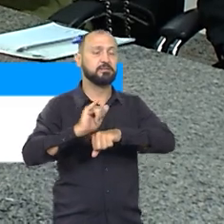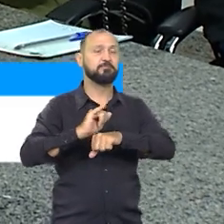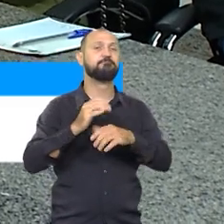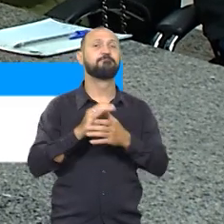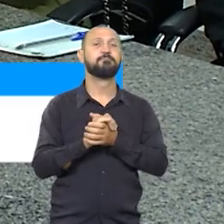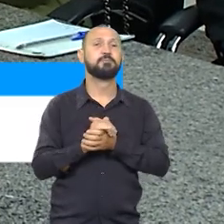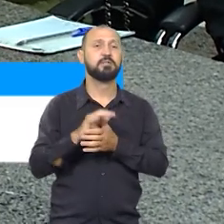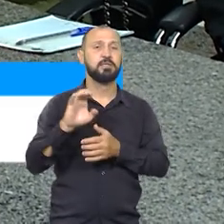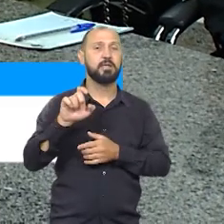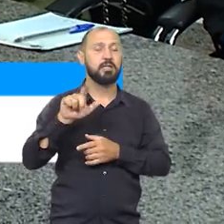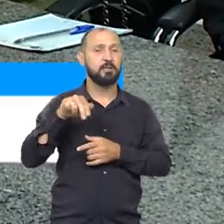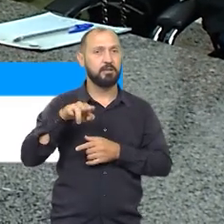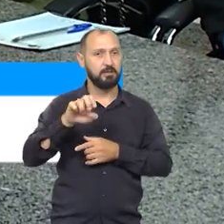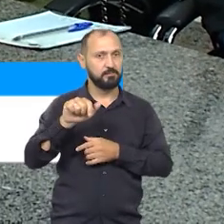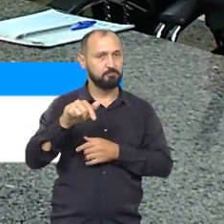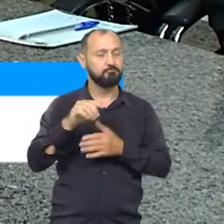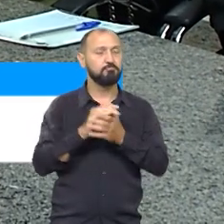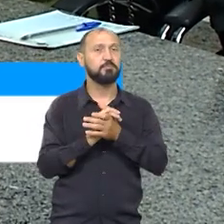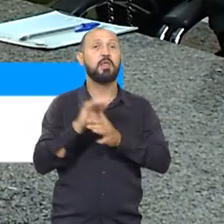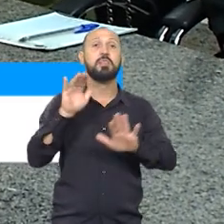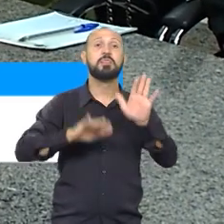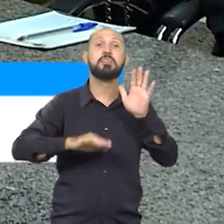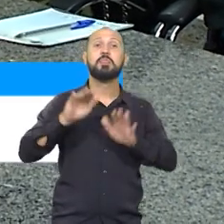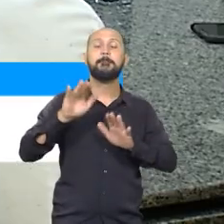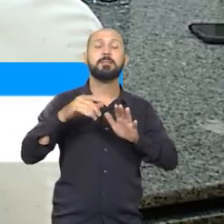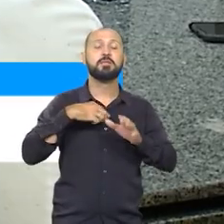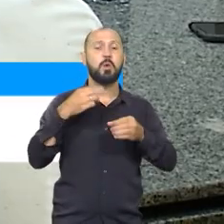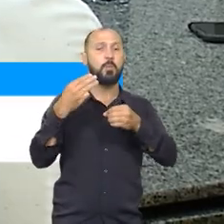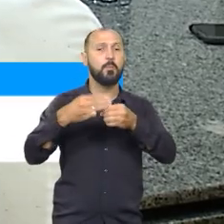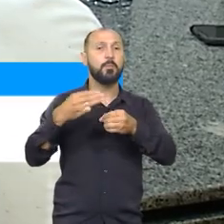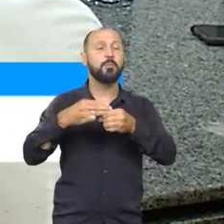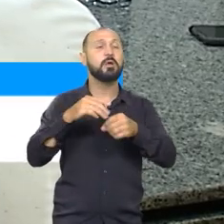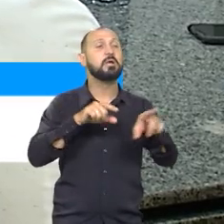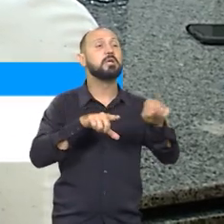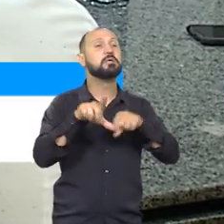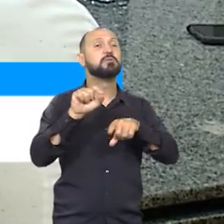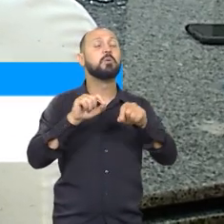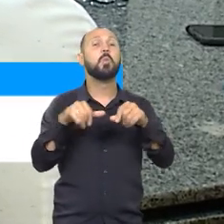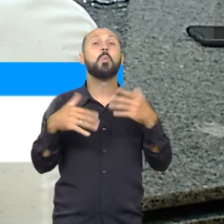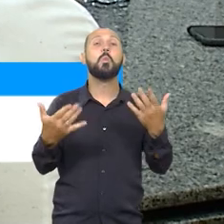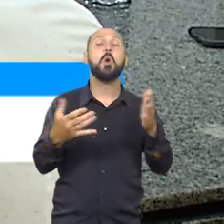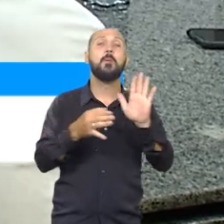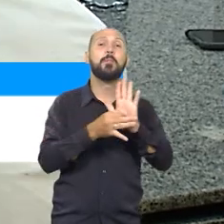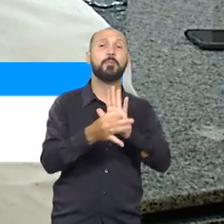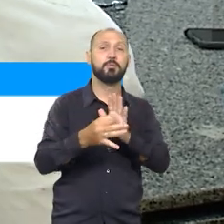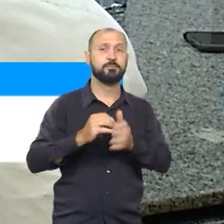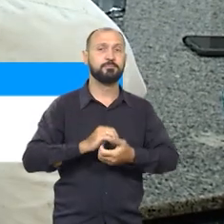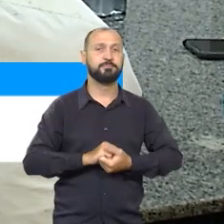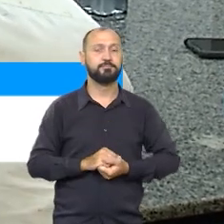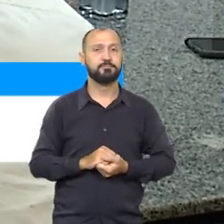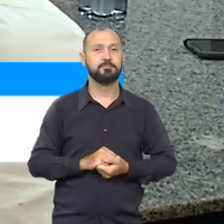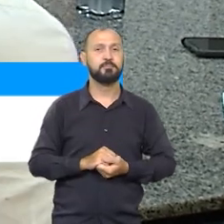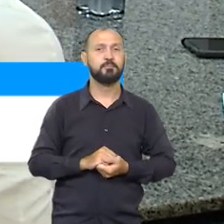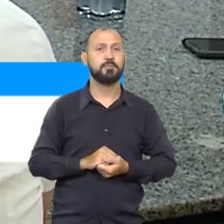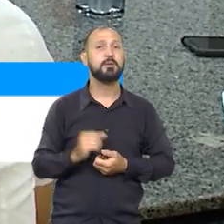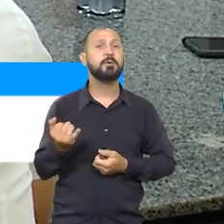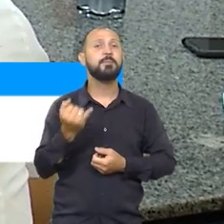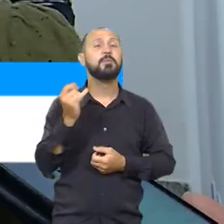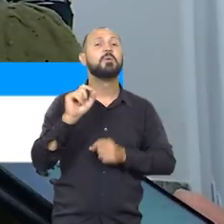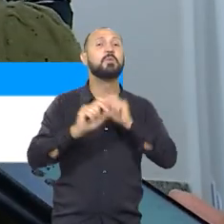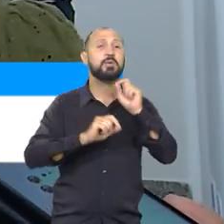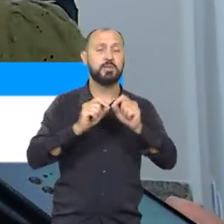parcerias estratégicas do Estado Eliane detone caberá os municípios a escolha de aderir à proposta